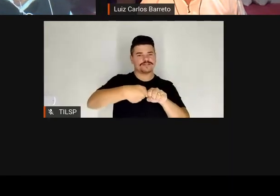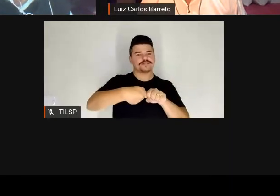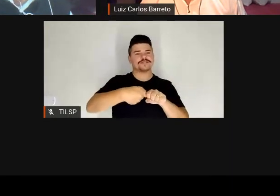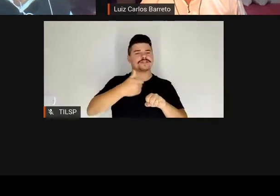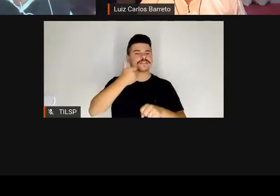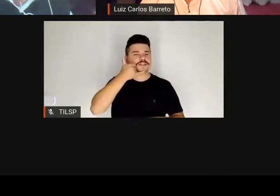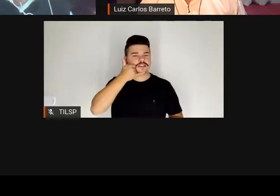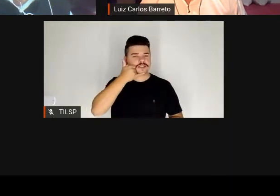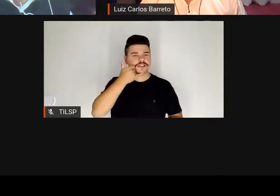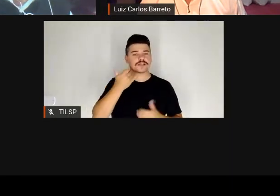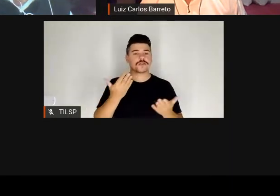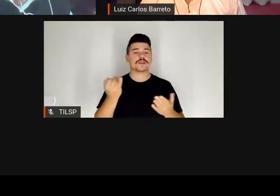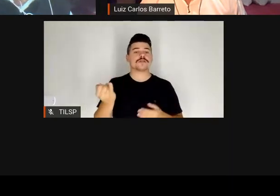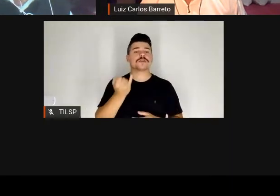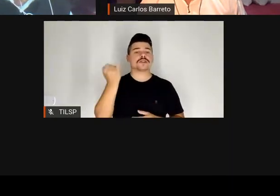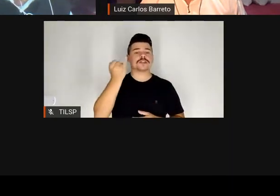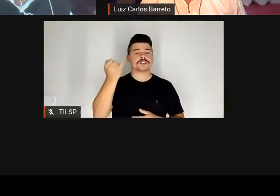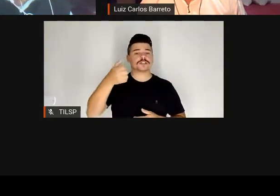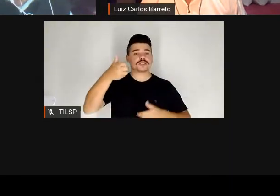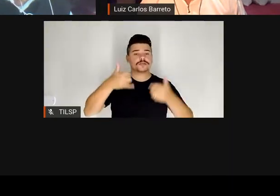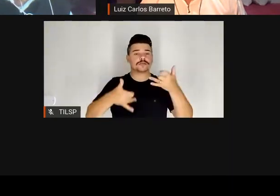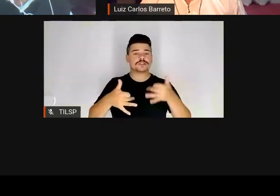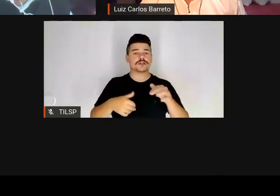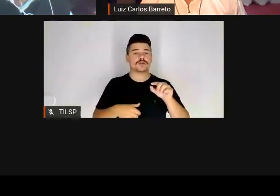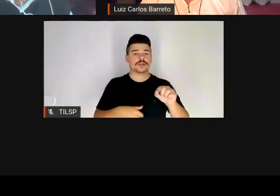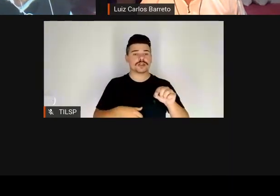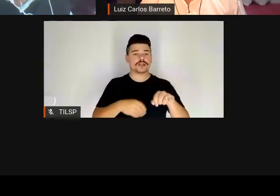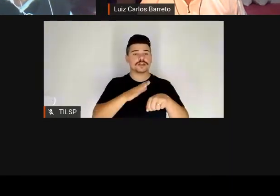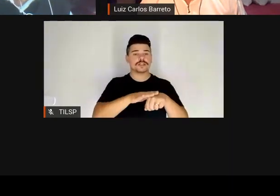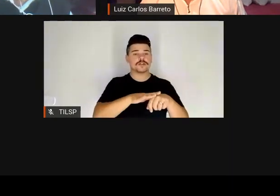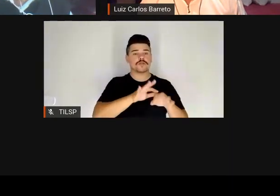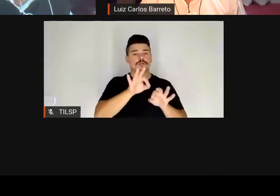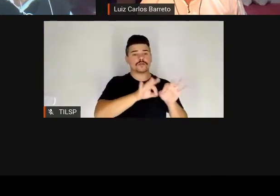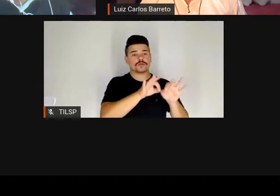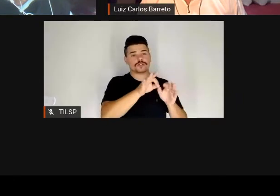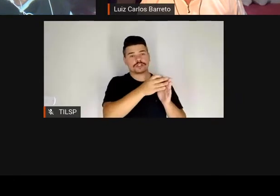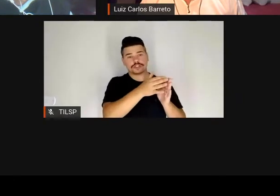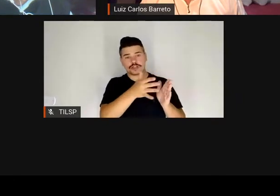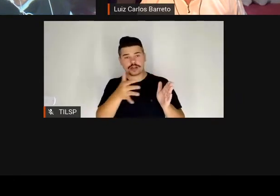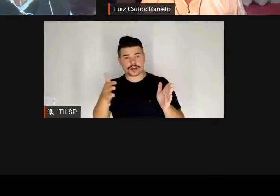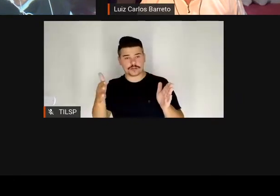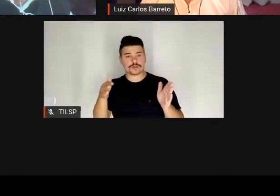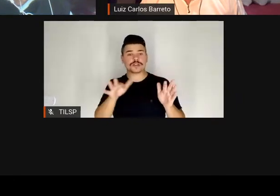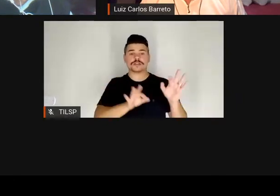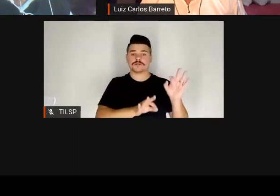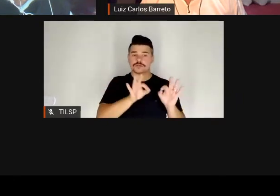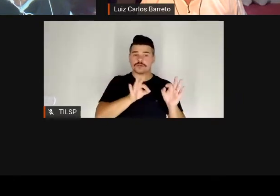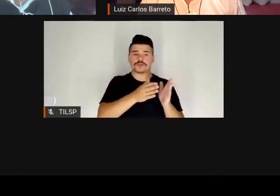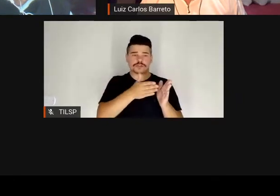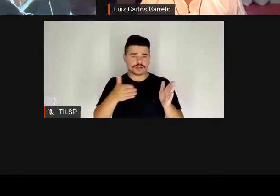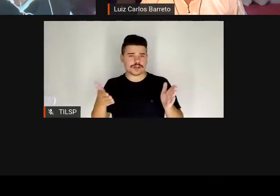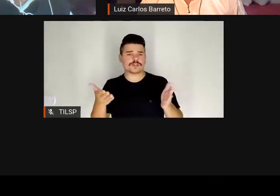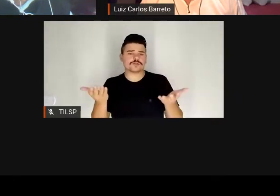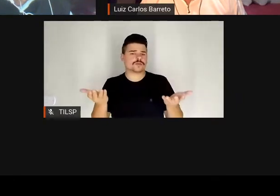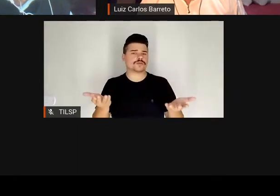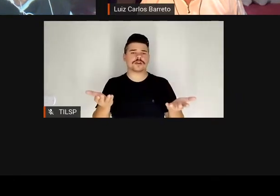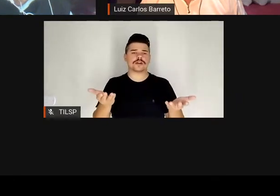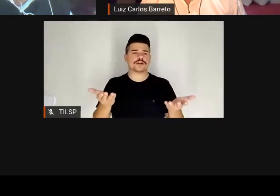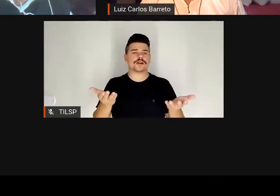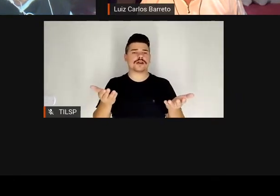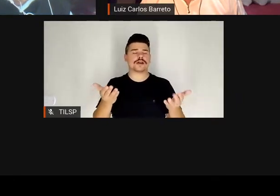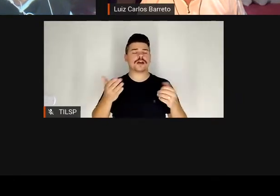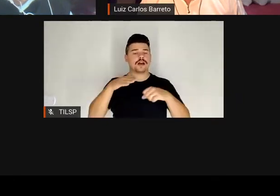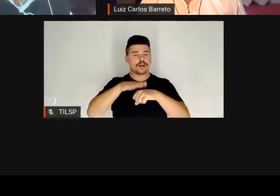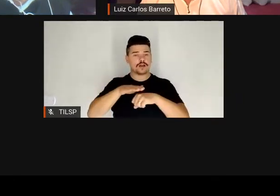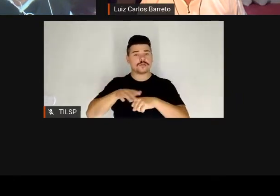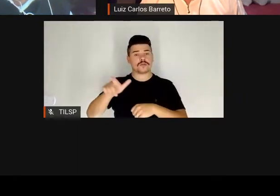é importante dizer que esse é um projeto que mergulha, né, quer dizer, na obra de um fotógrafo